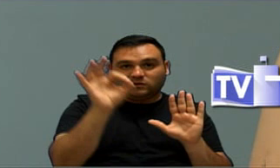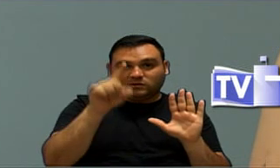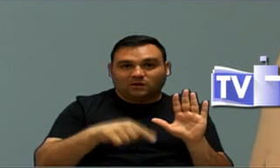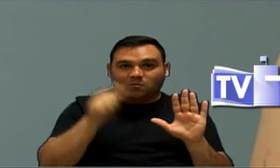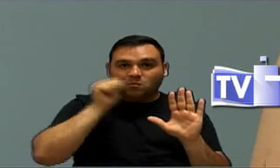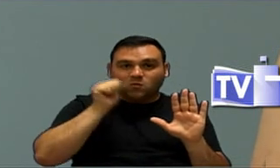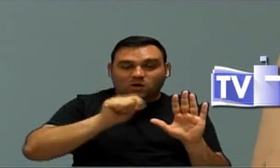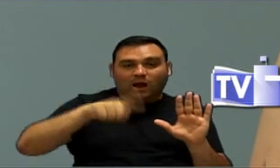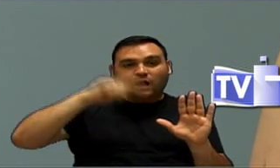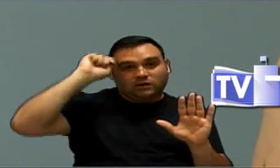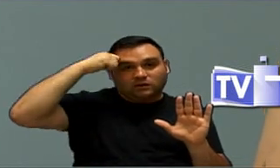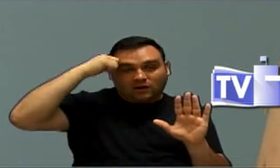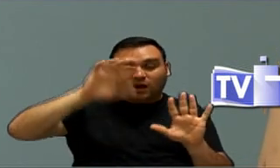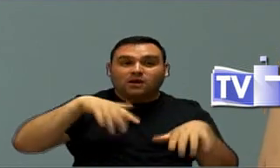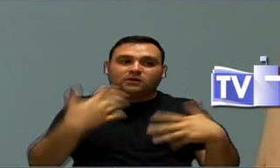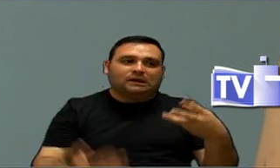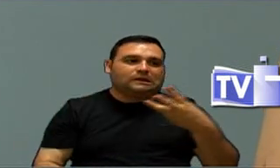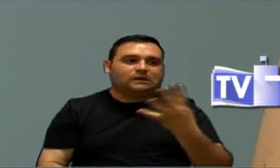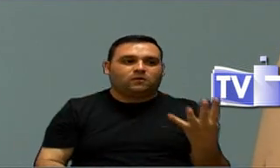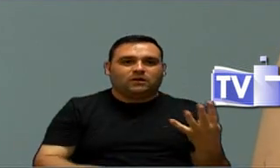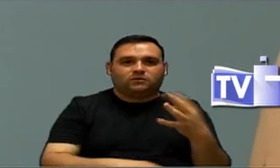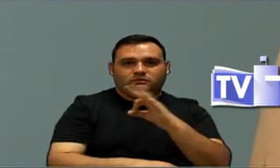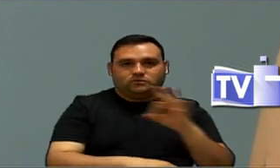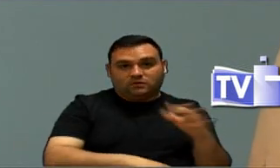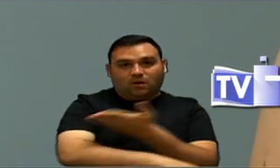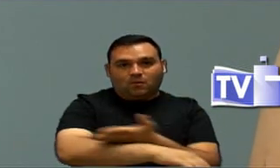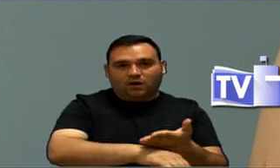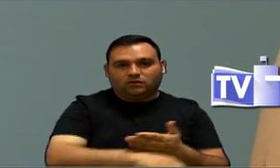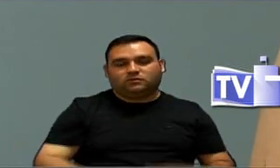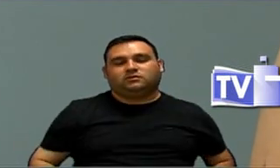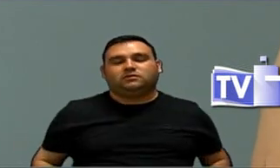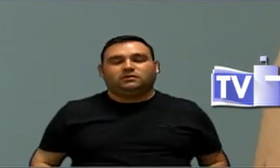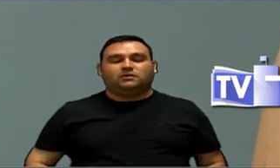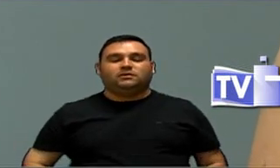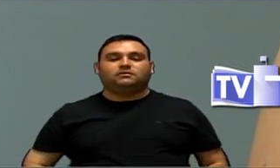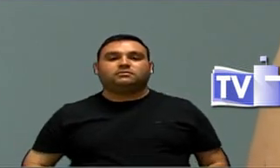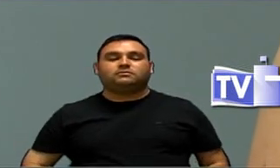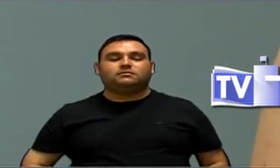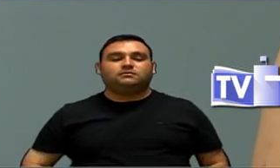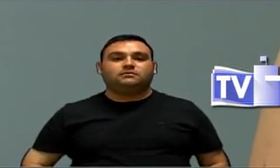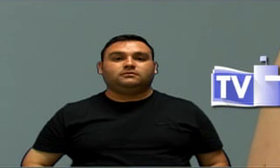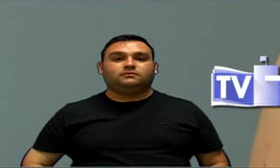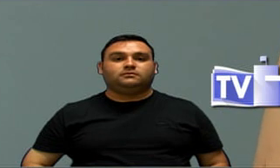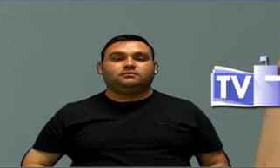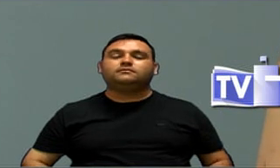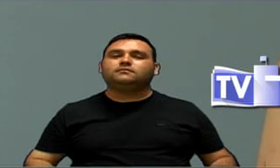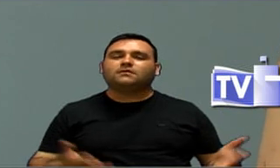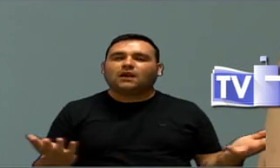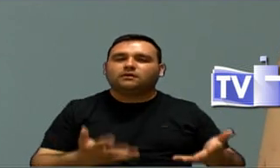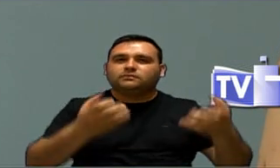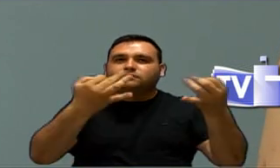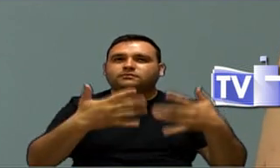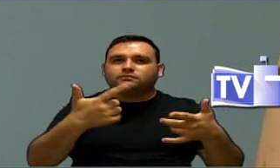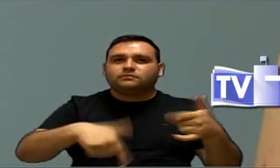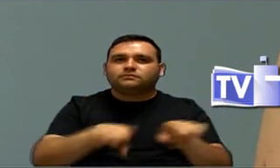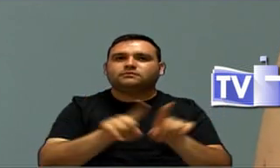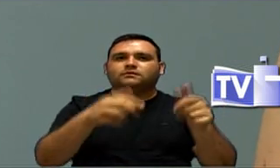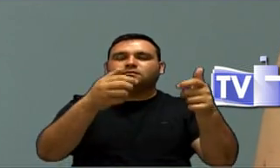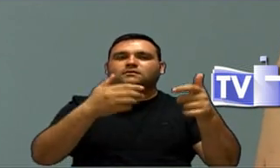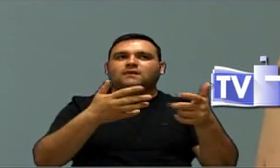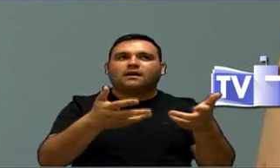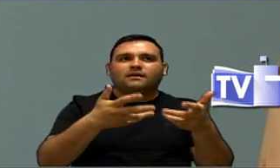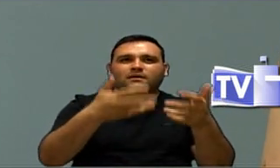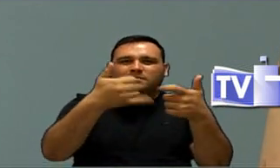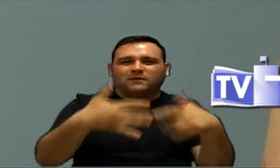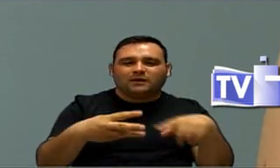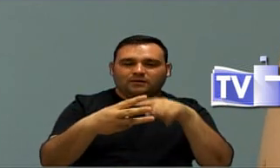48% das mulheres seriam negras e 34% das mulheres seriam brancas. Tá? Aqui, eu gostaria de colocar